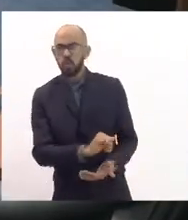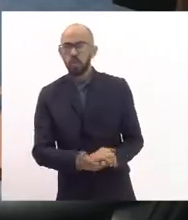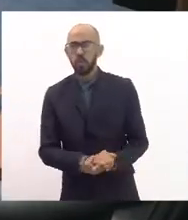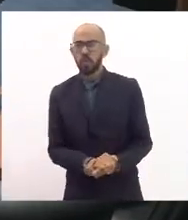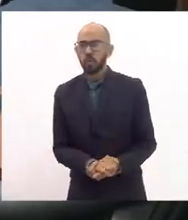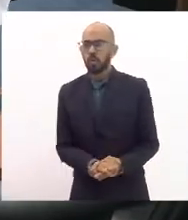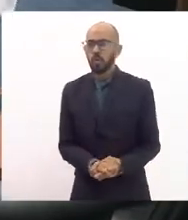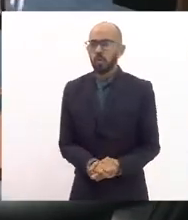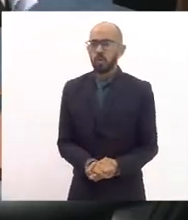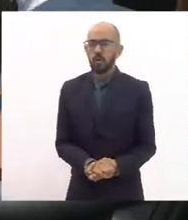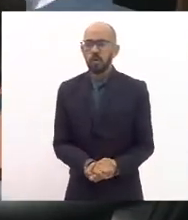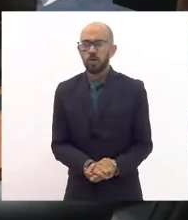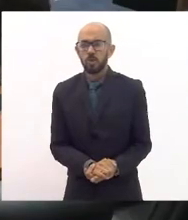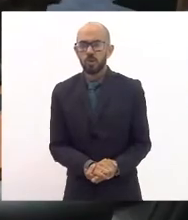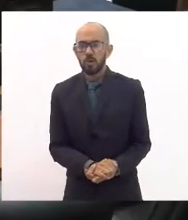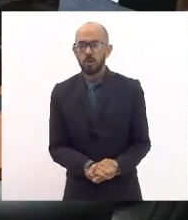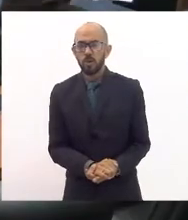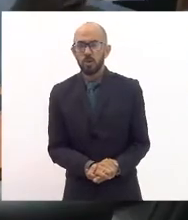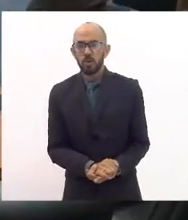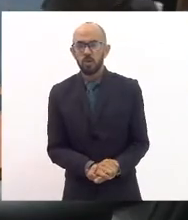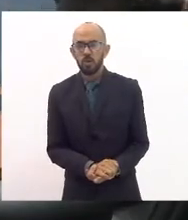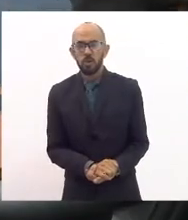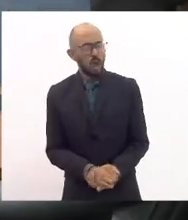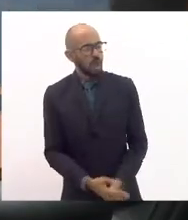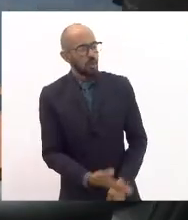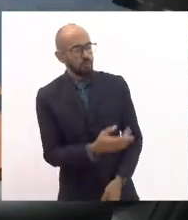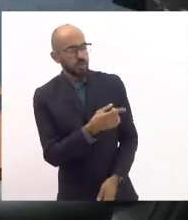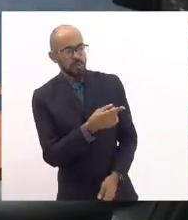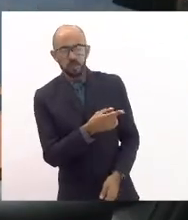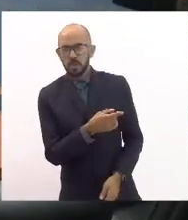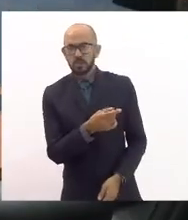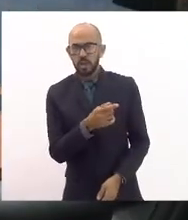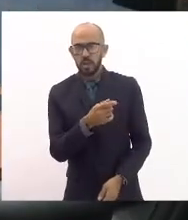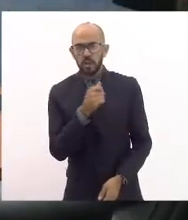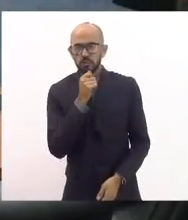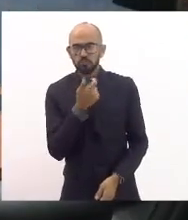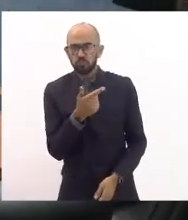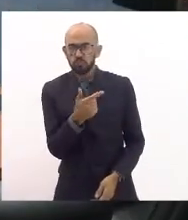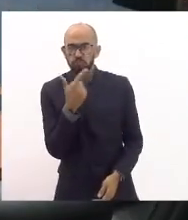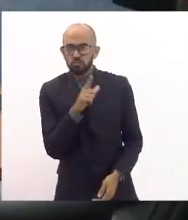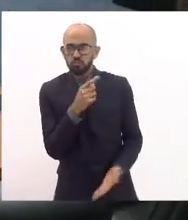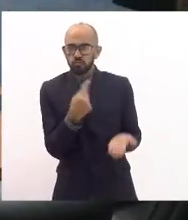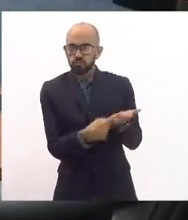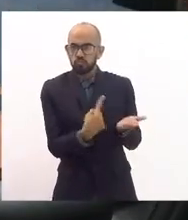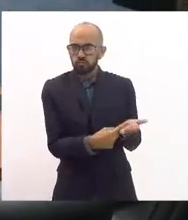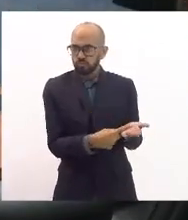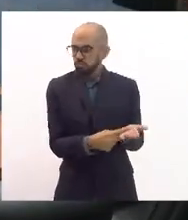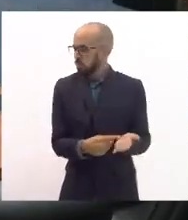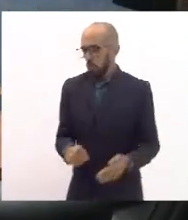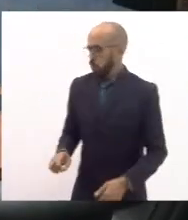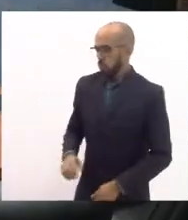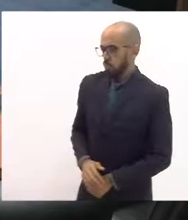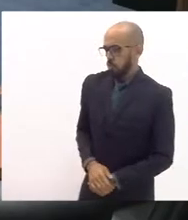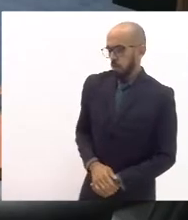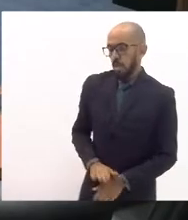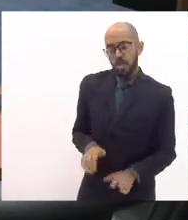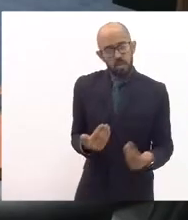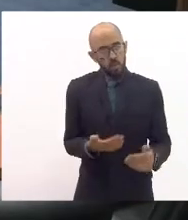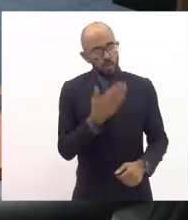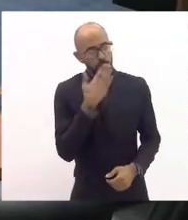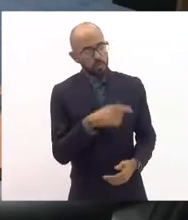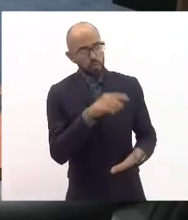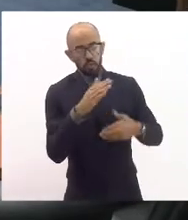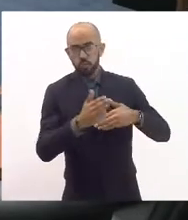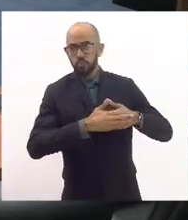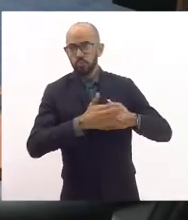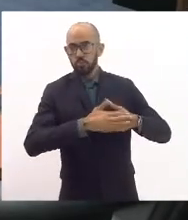oi olha só a vossa excelência não chegou a um bom termo na Ok então tá retirada a pedido do autor